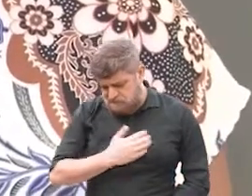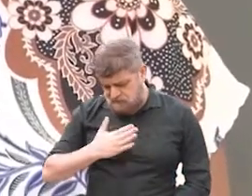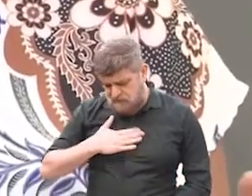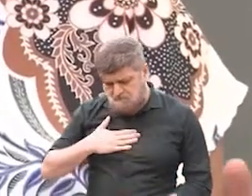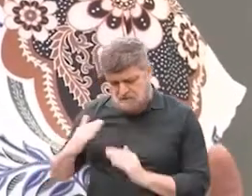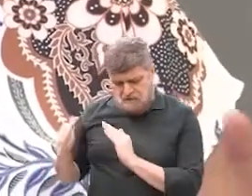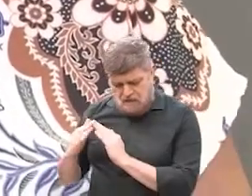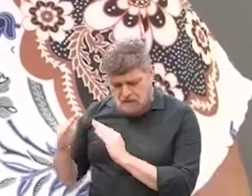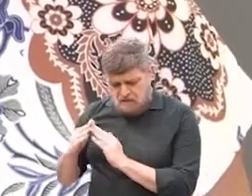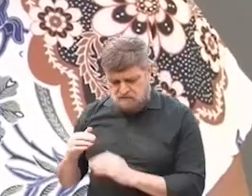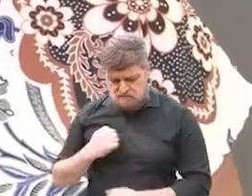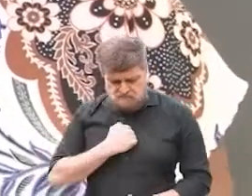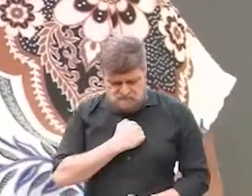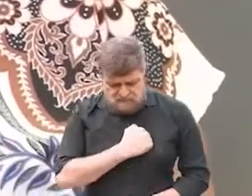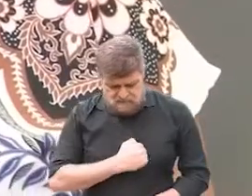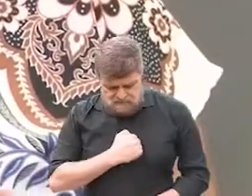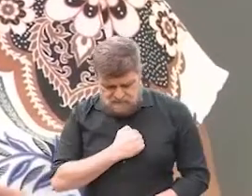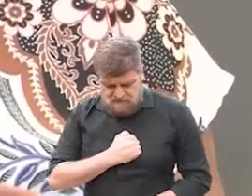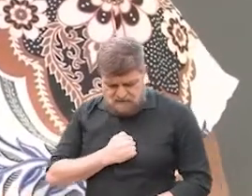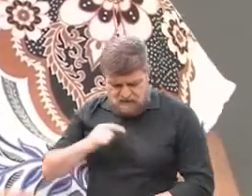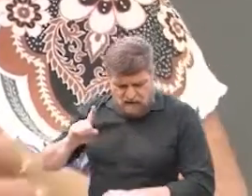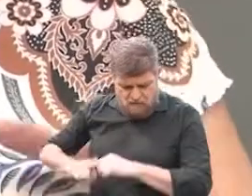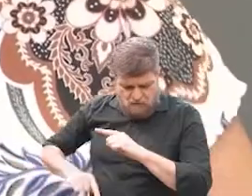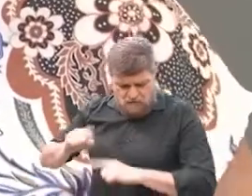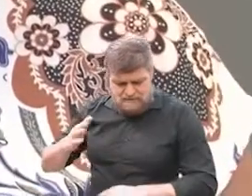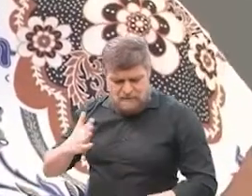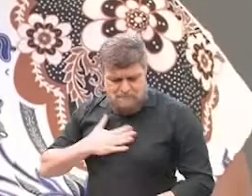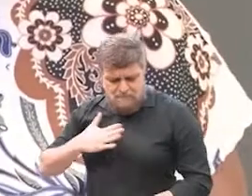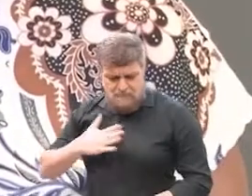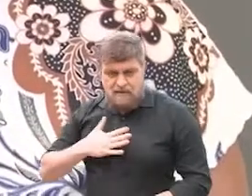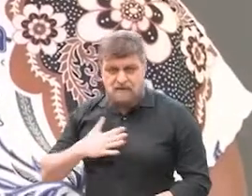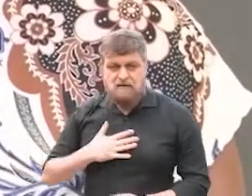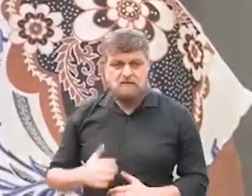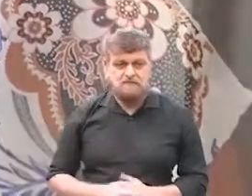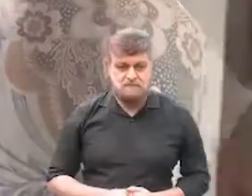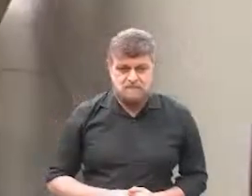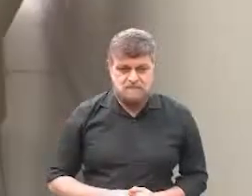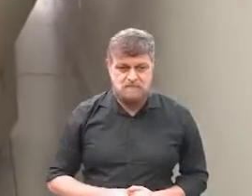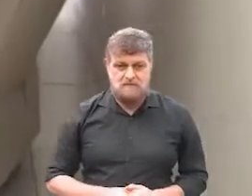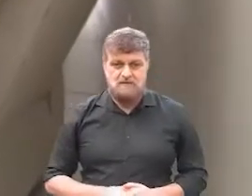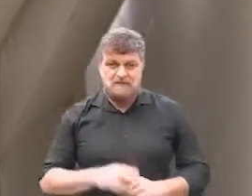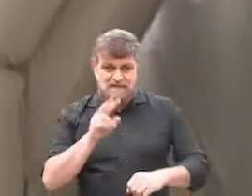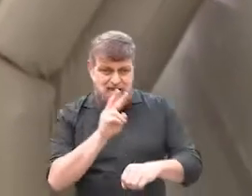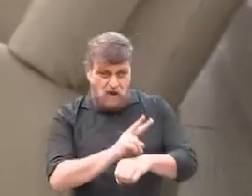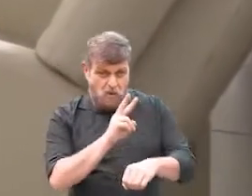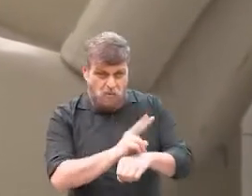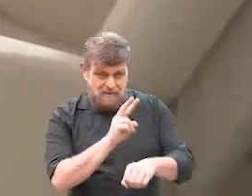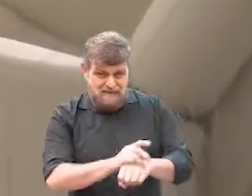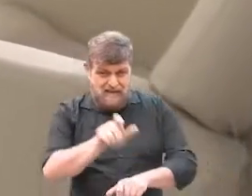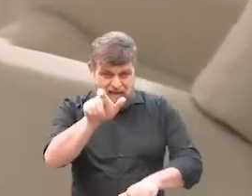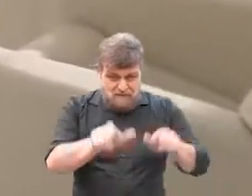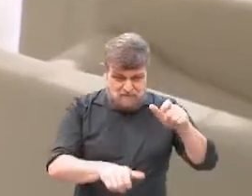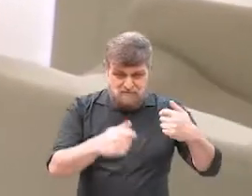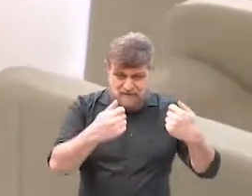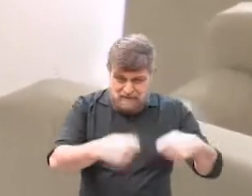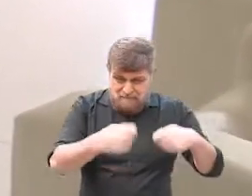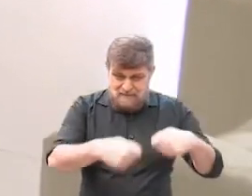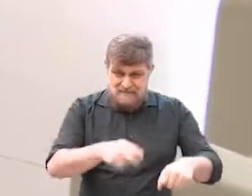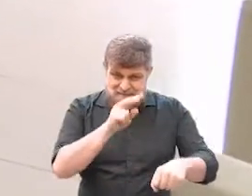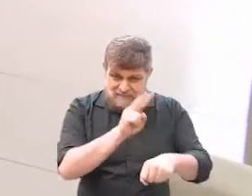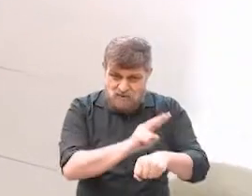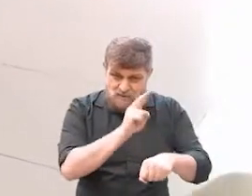falta da casa dele, das coisas dele. Toda precaução é pouca para aqueles